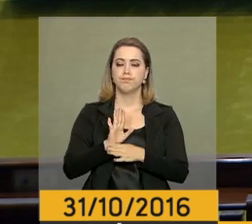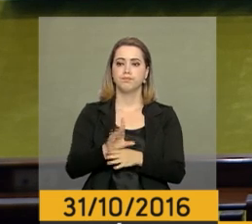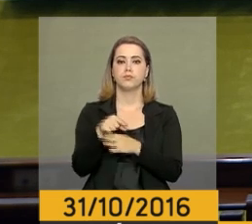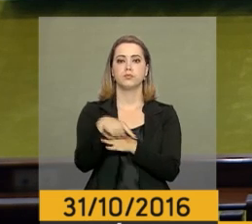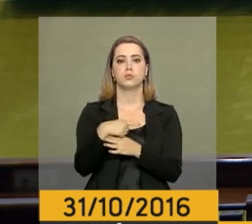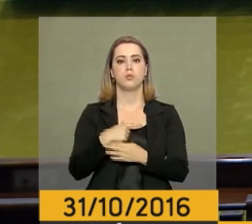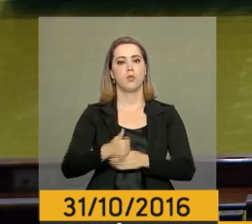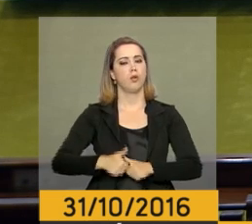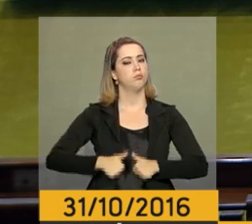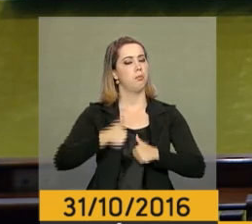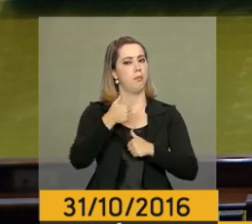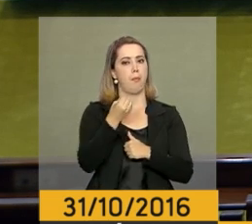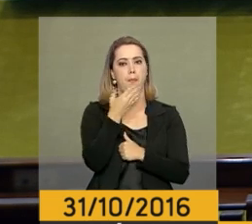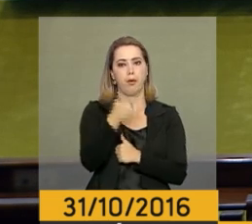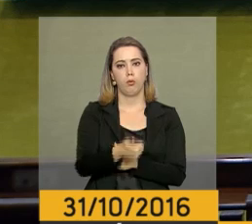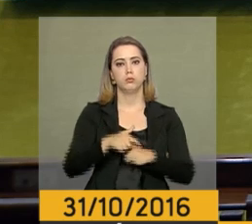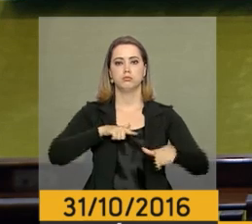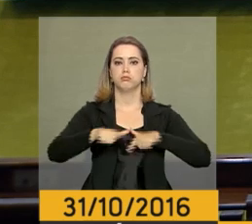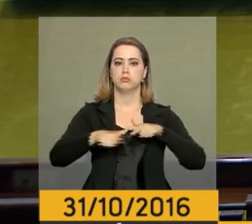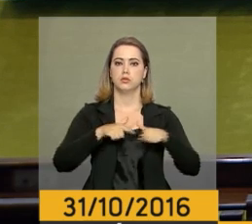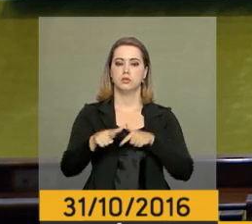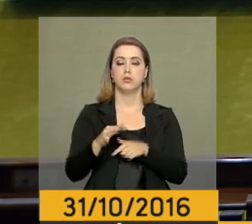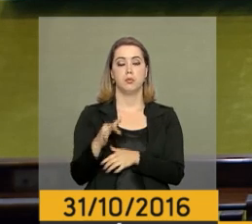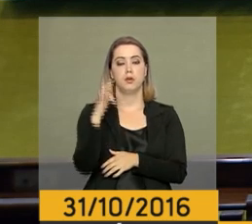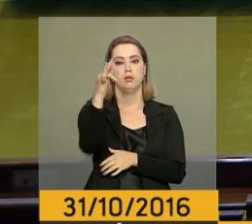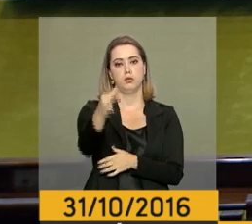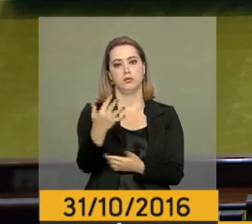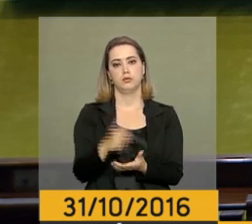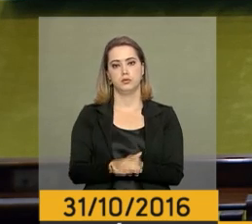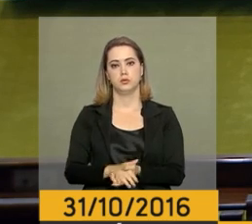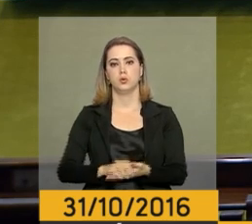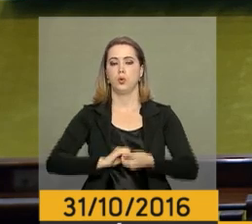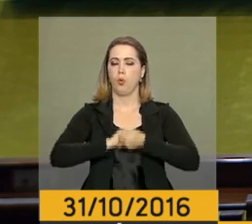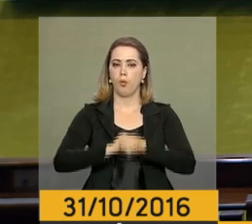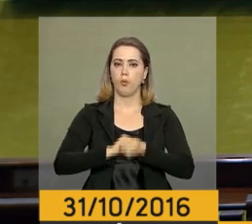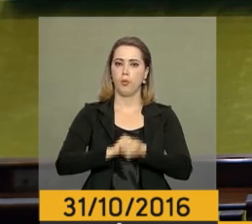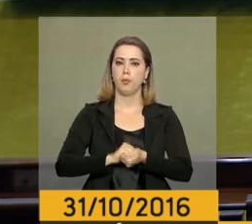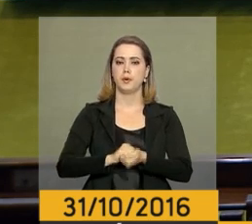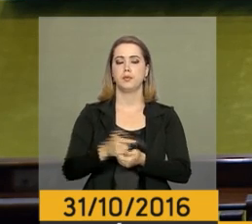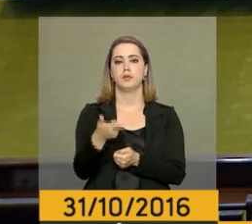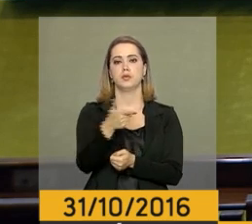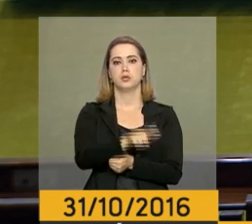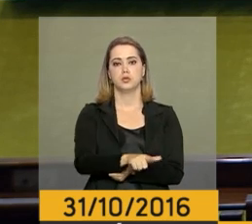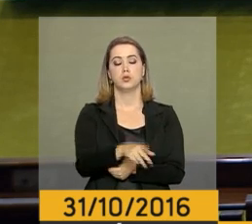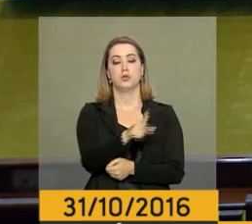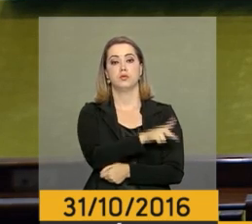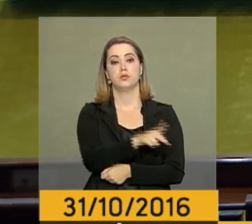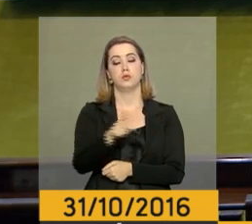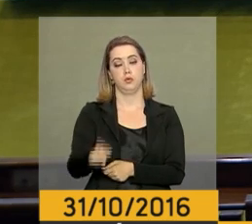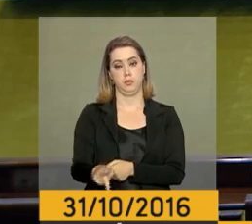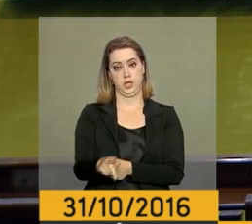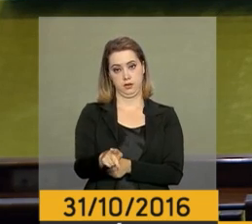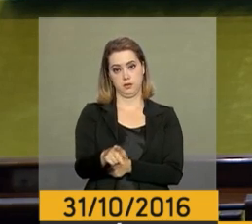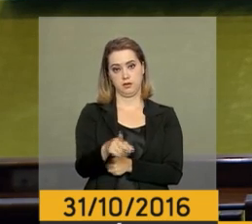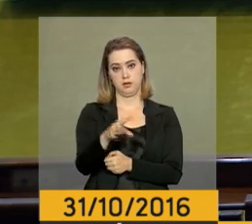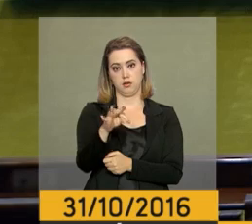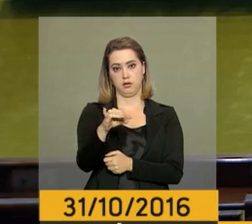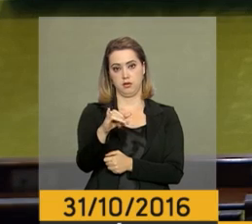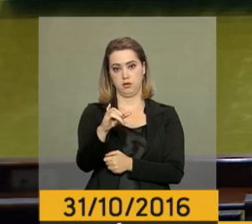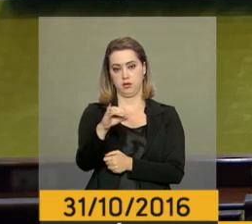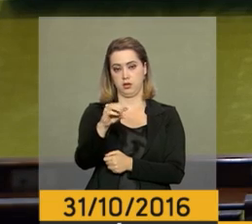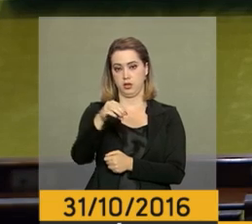em suas atividades futuras mais uma vez cumprimento o presidente do Timor Leste que presidiu a